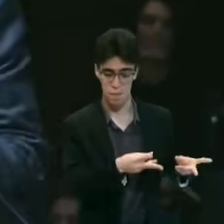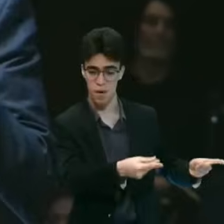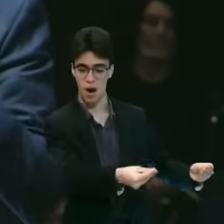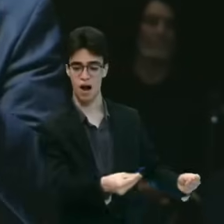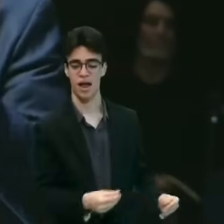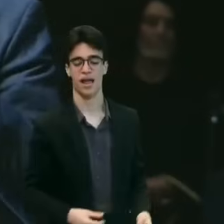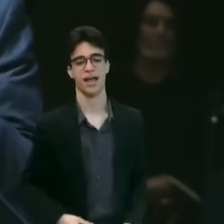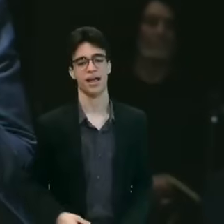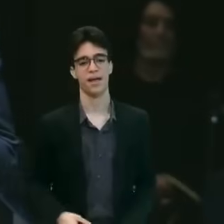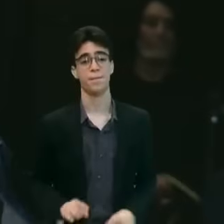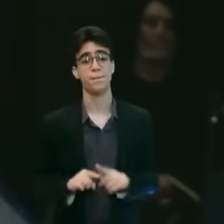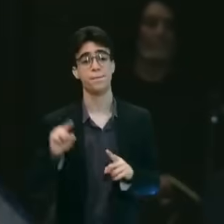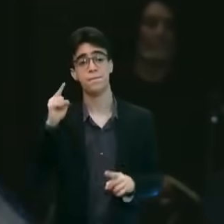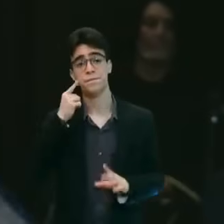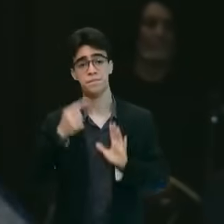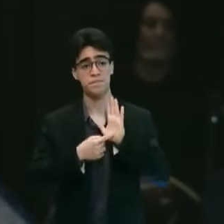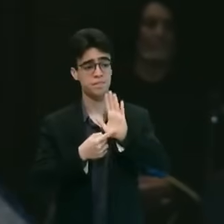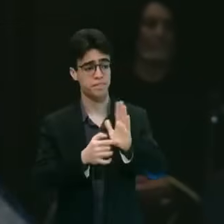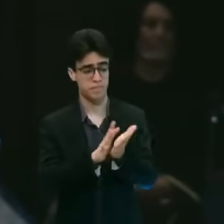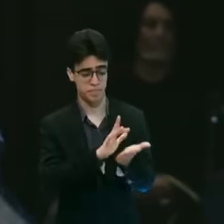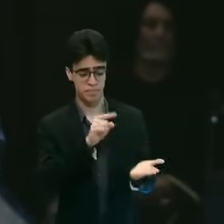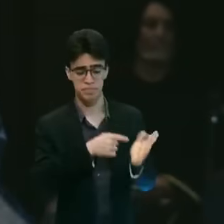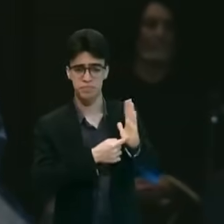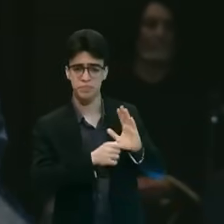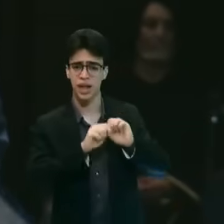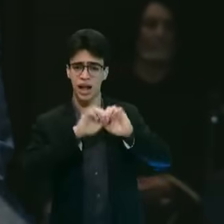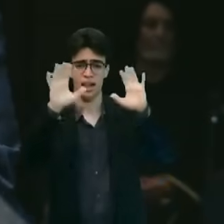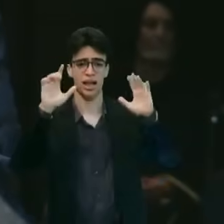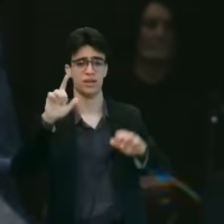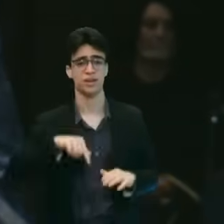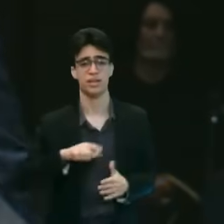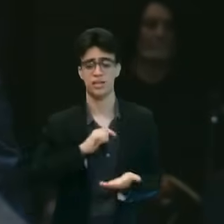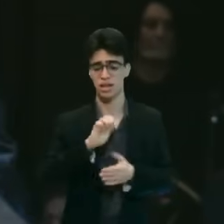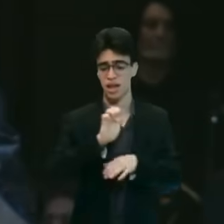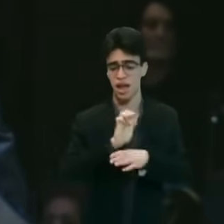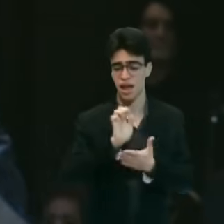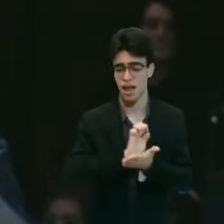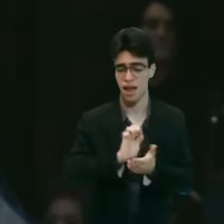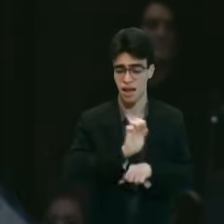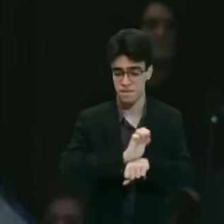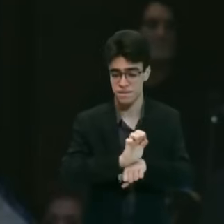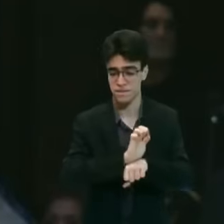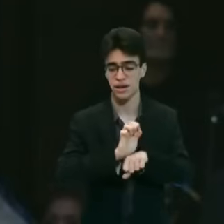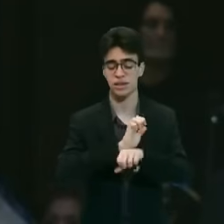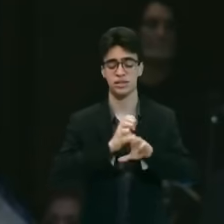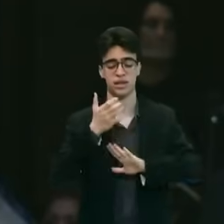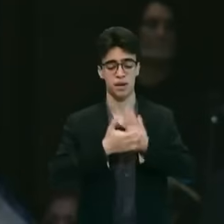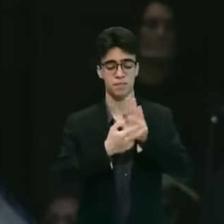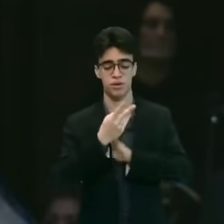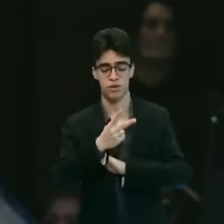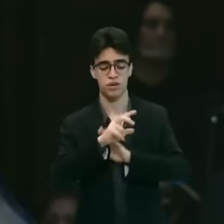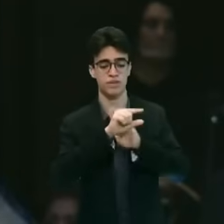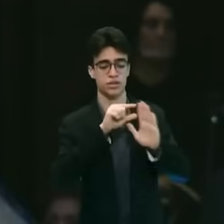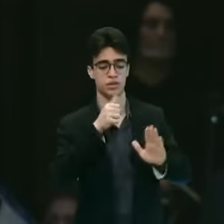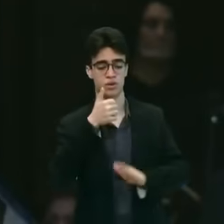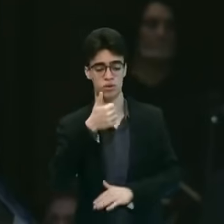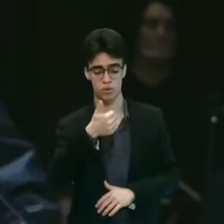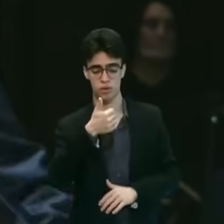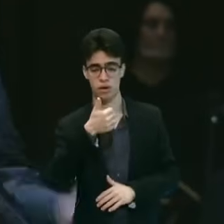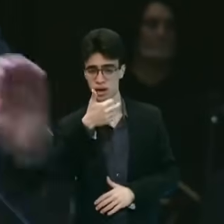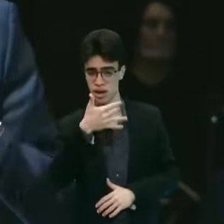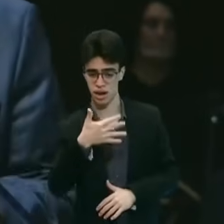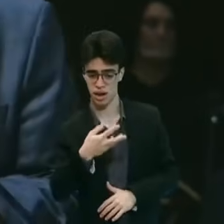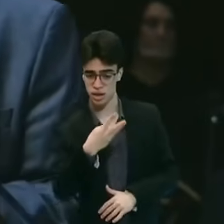E isso fica muito claro na palavra de Deus, lá no livro de Efésios, capítulo 2, versículos de 1 a 3, onde